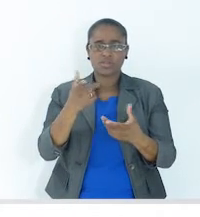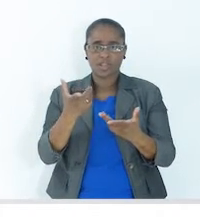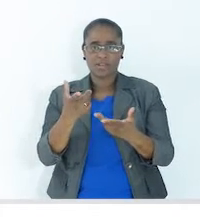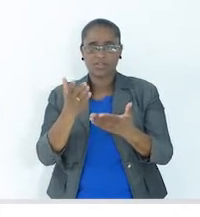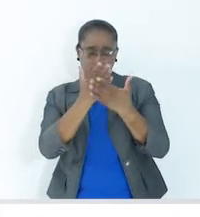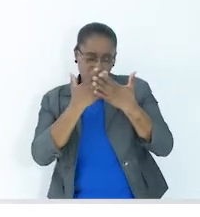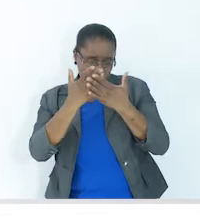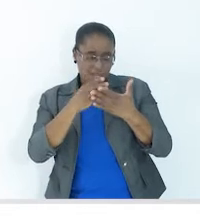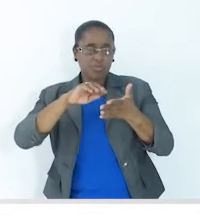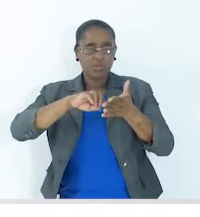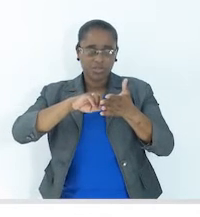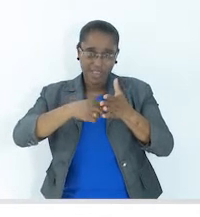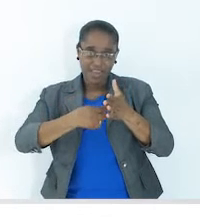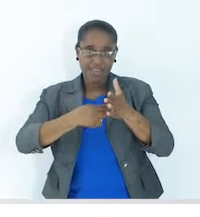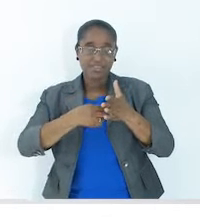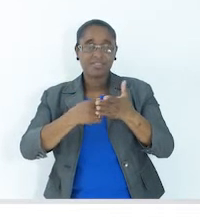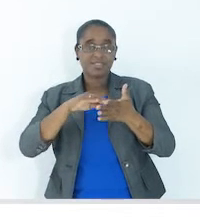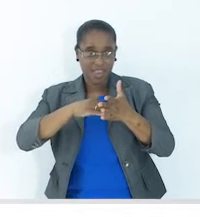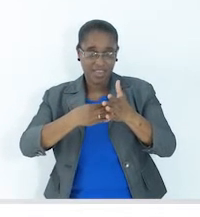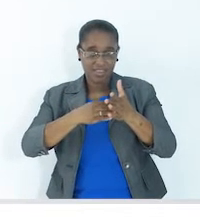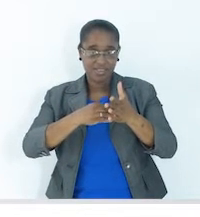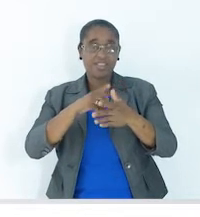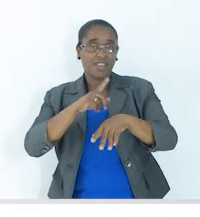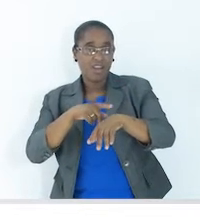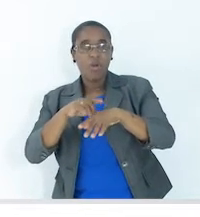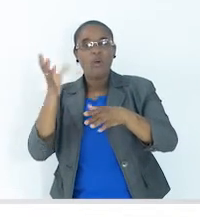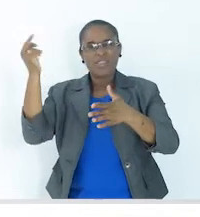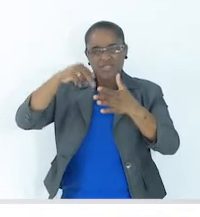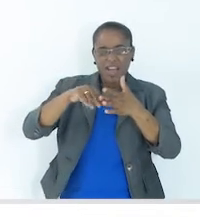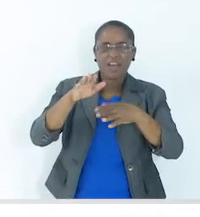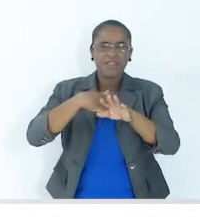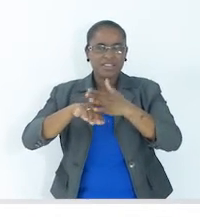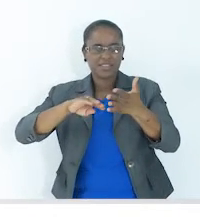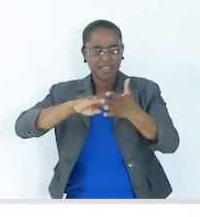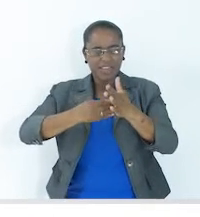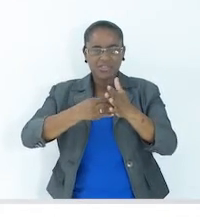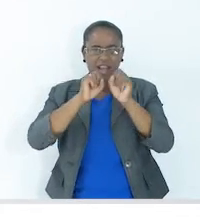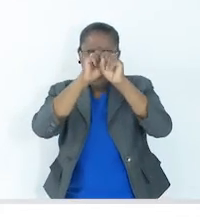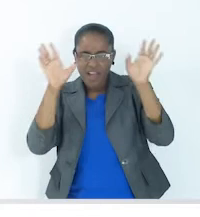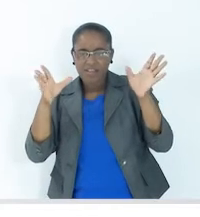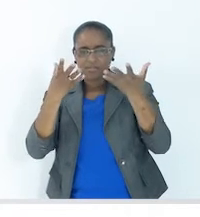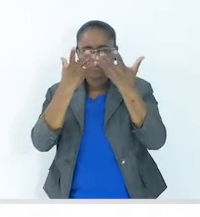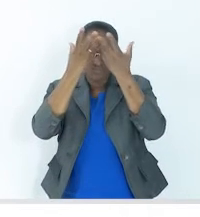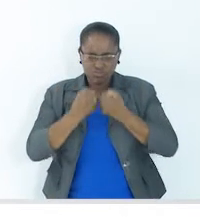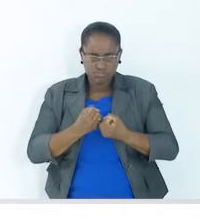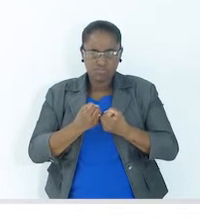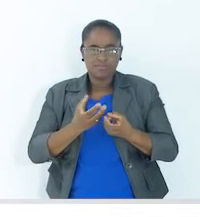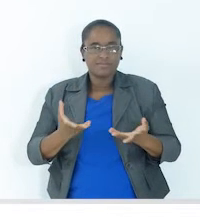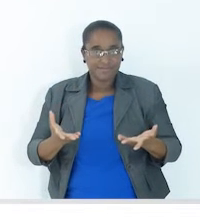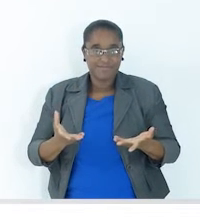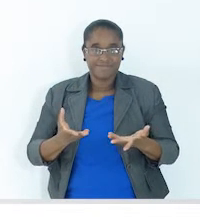e quando chegas lá no teste, aquilo que estava tudo clarinho, pop, ficou tudo escuro.